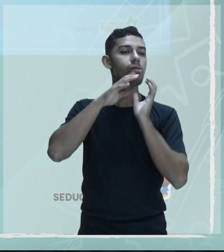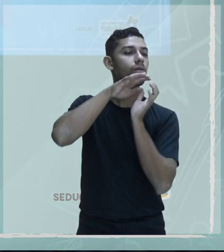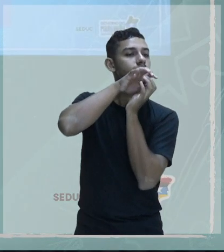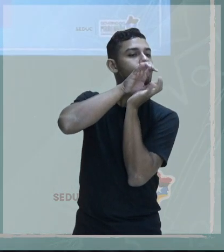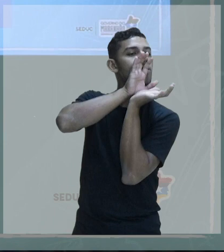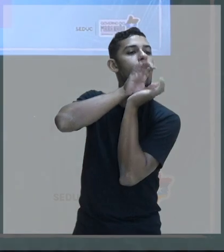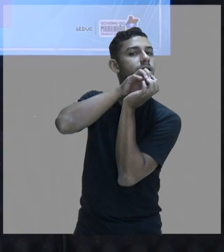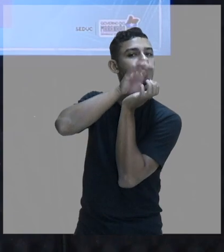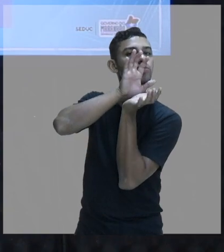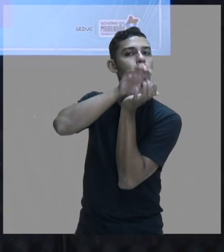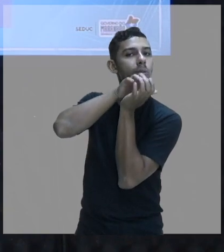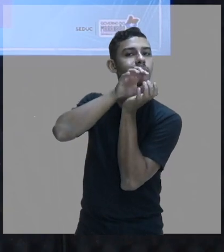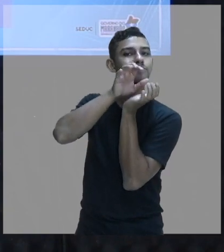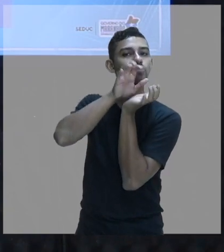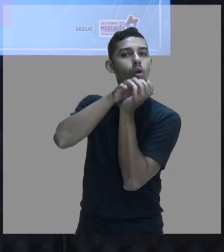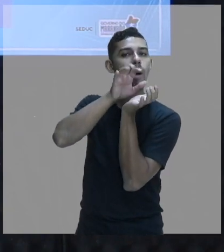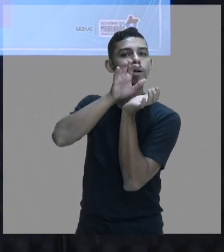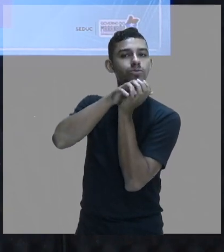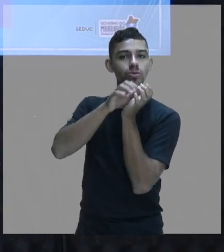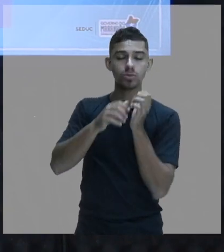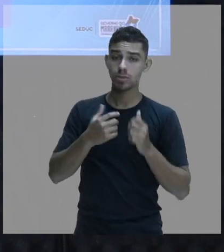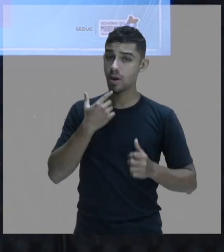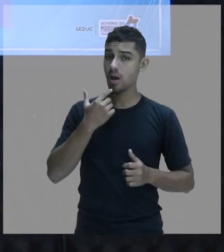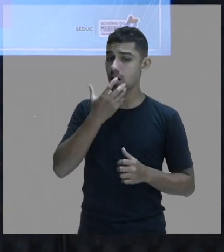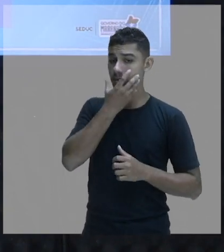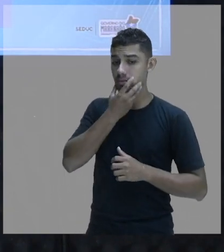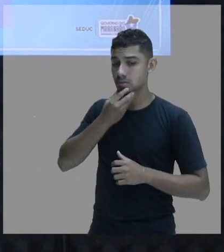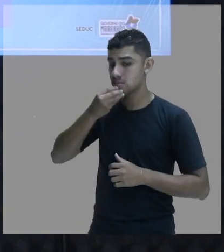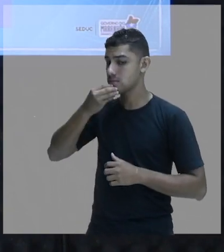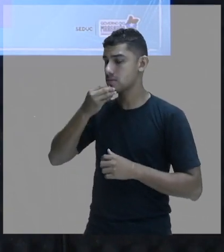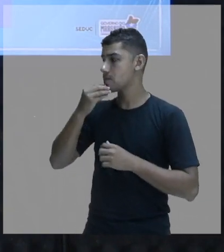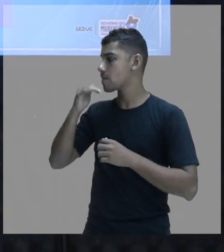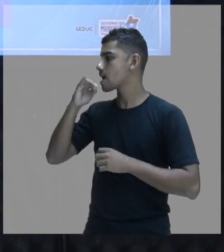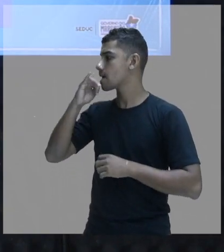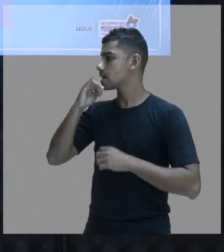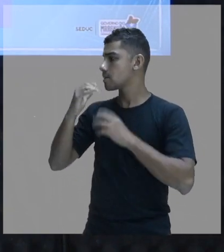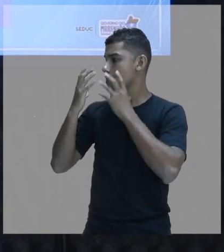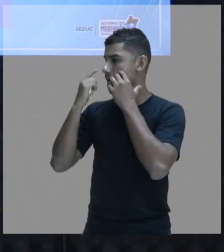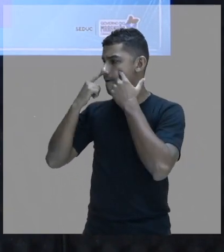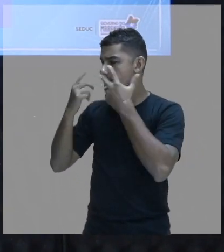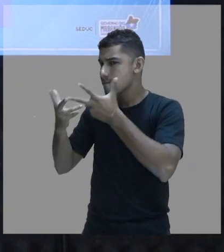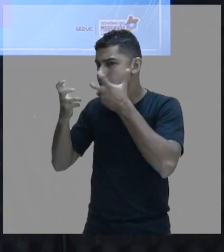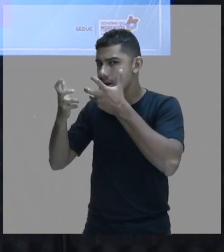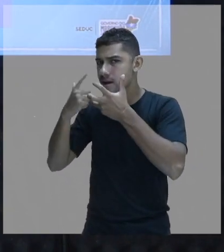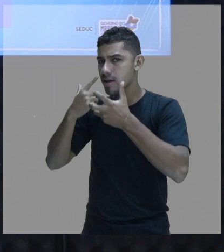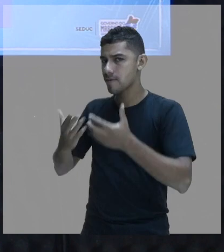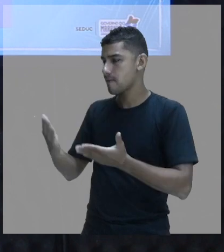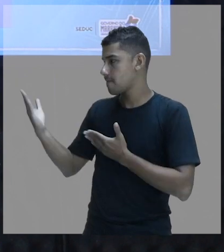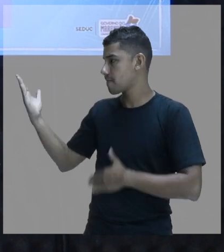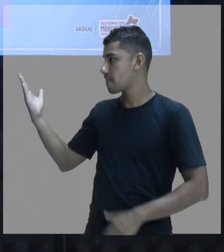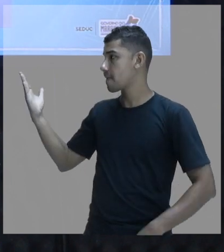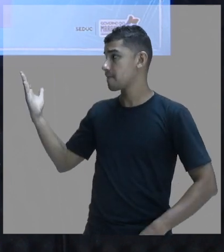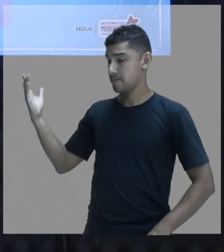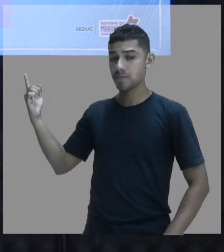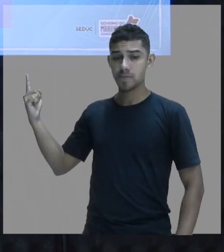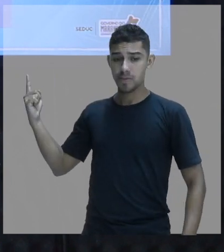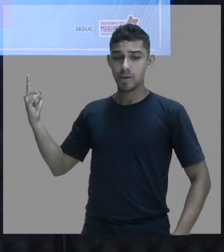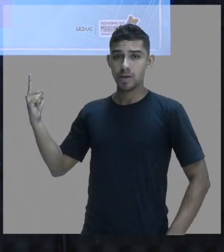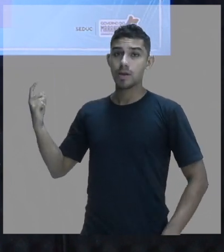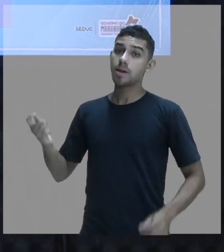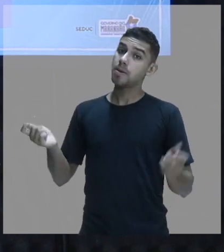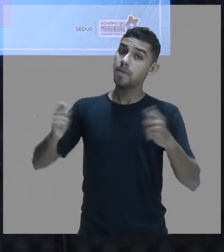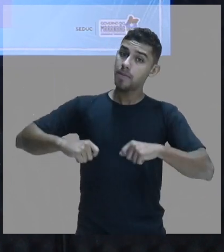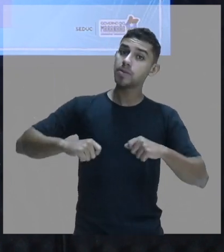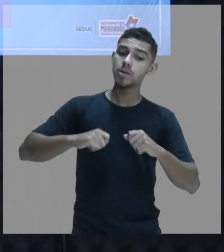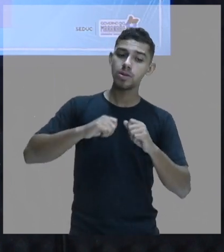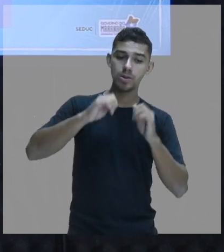que é responsável pela mastigação. Daí eu coloquei aqui uma imagem de um crânio, mais ou menos para mostrar para vocês que o